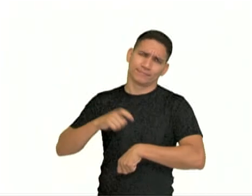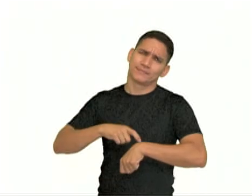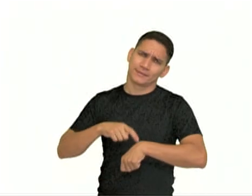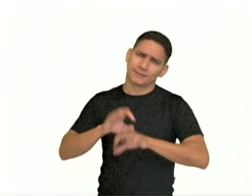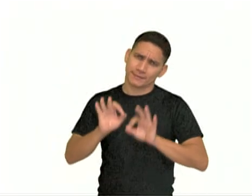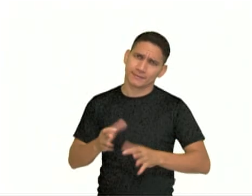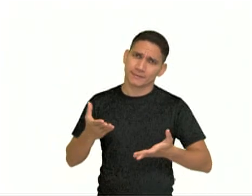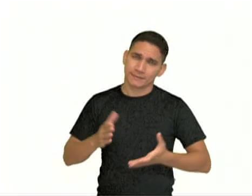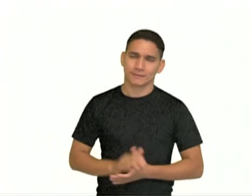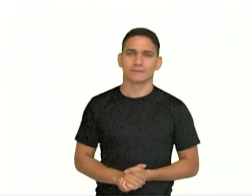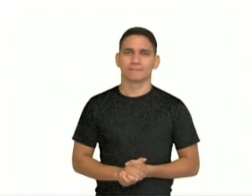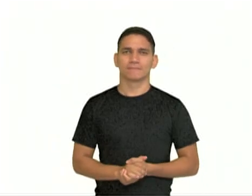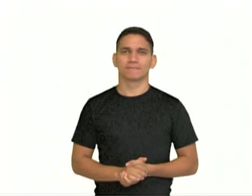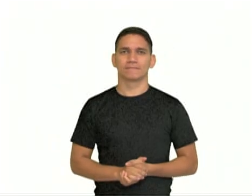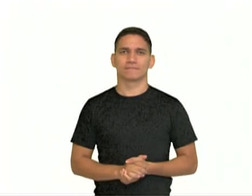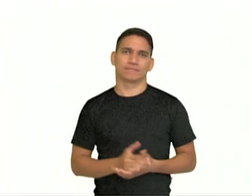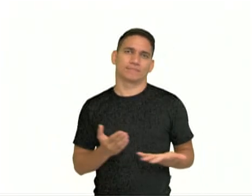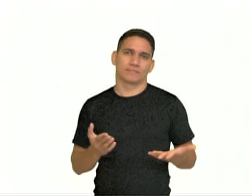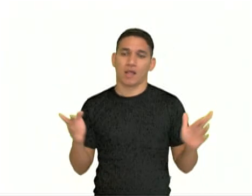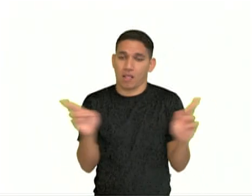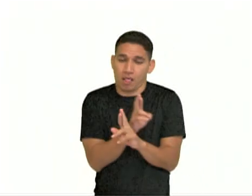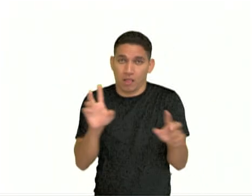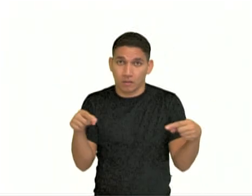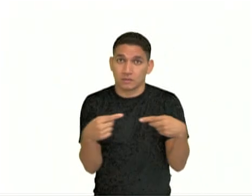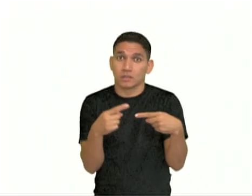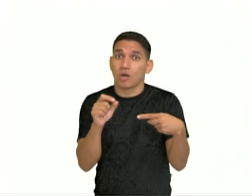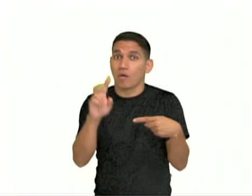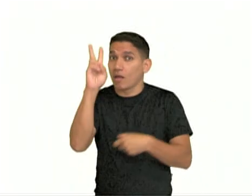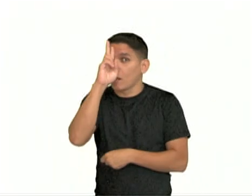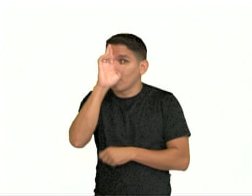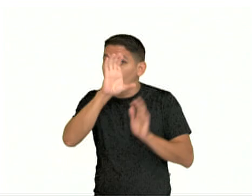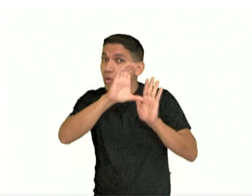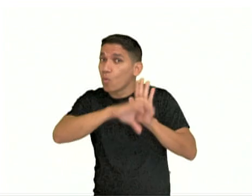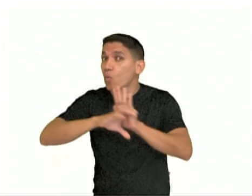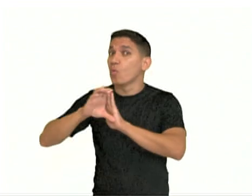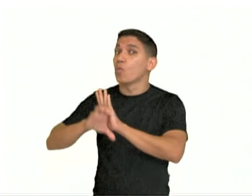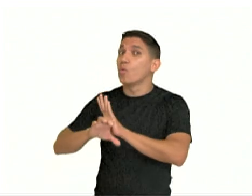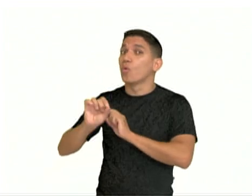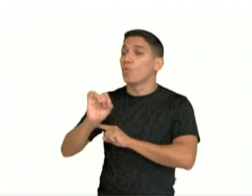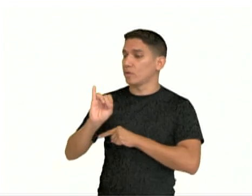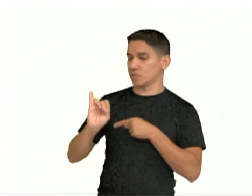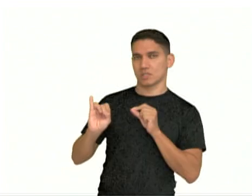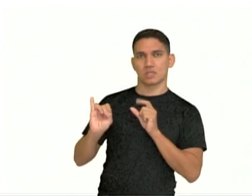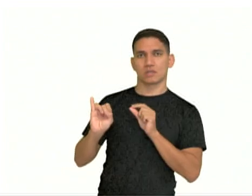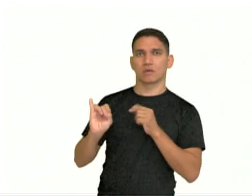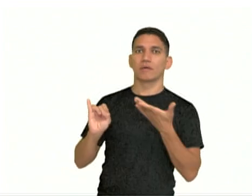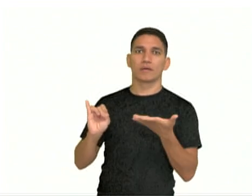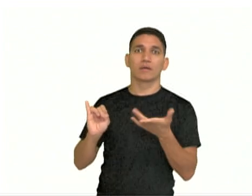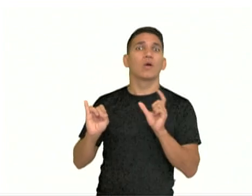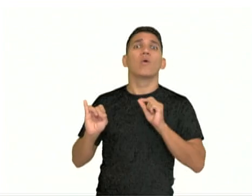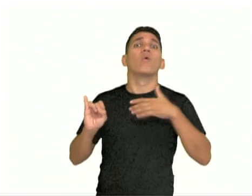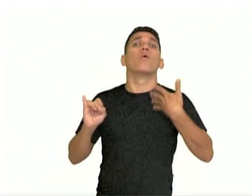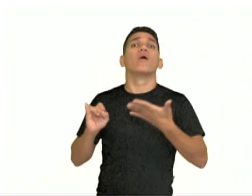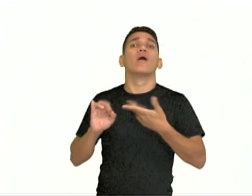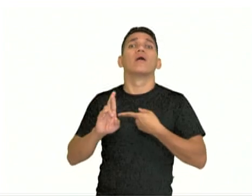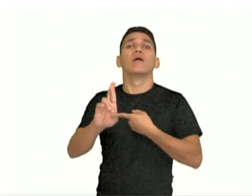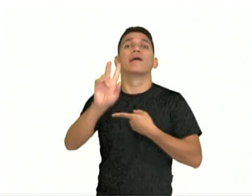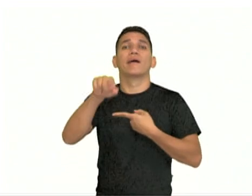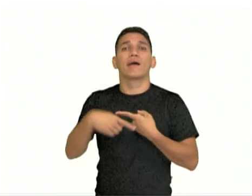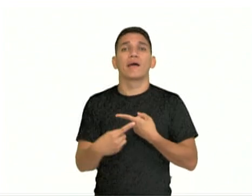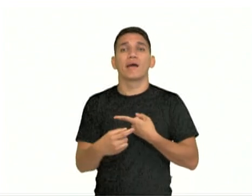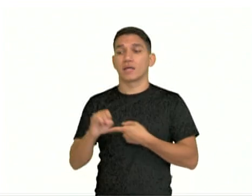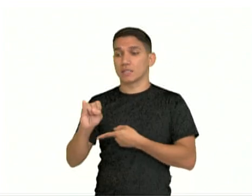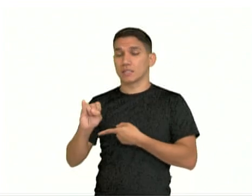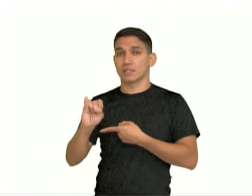né? Falando relacionado com o tempo. Lembrar da definição de impulso, seu ser, que representa o quê?